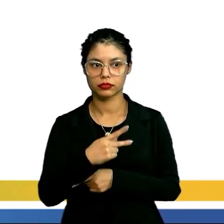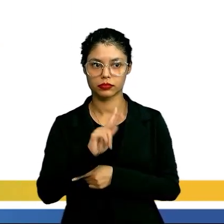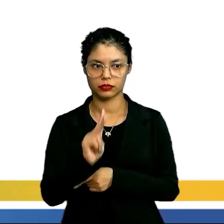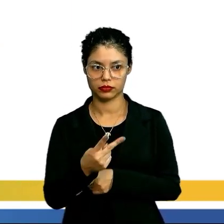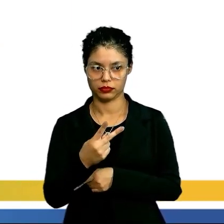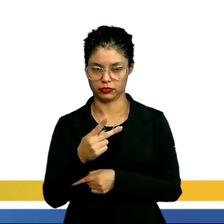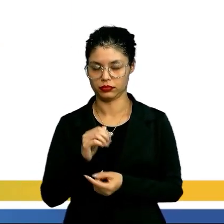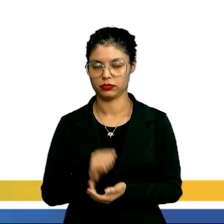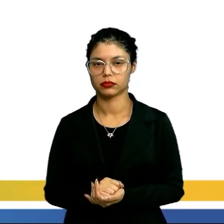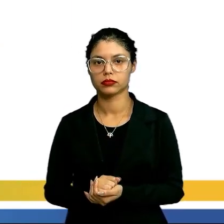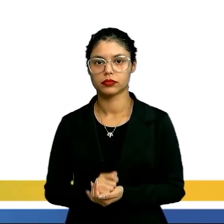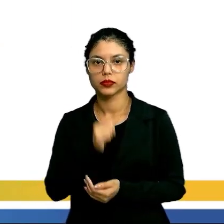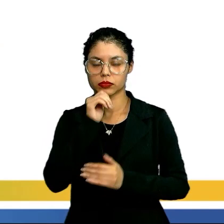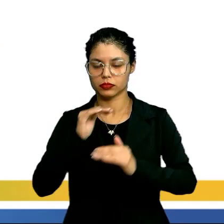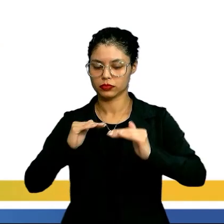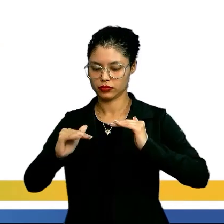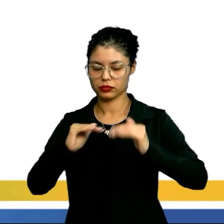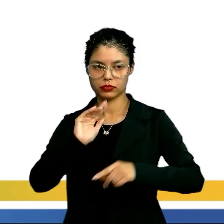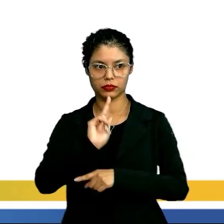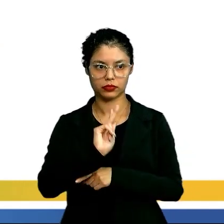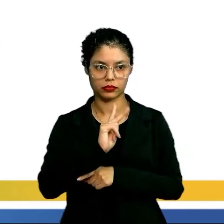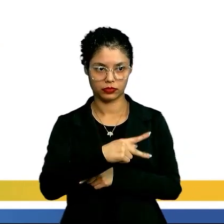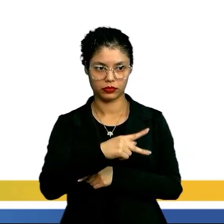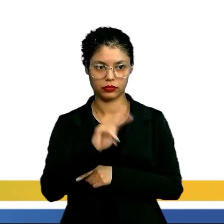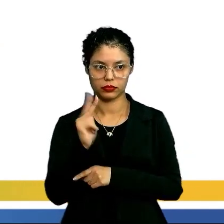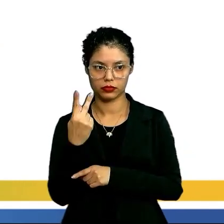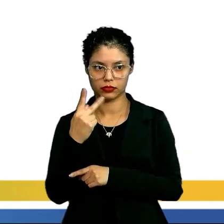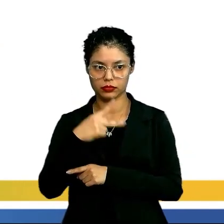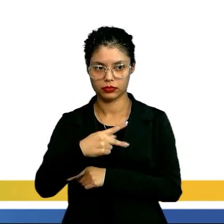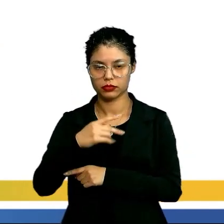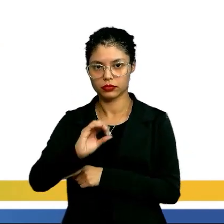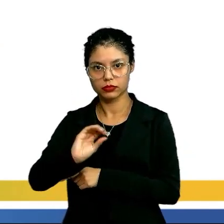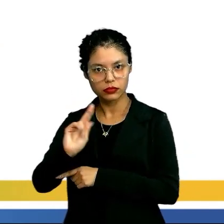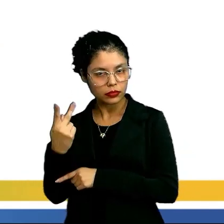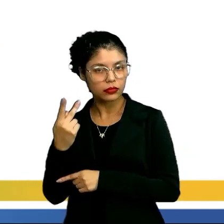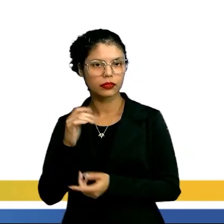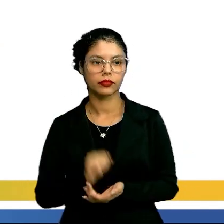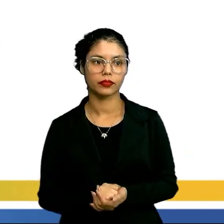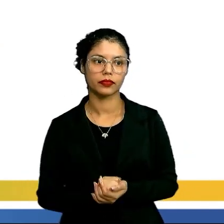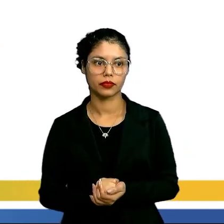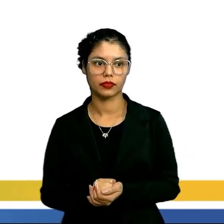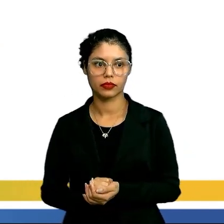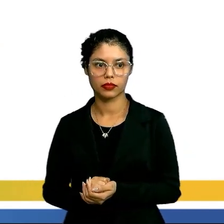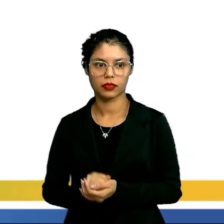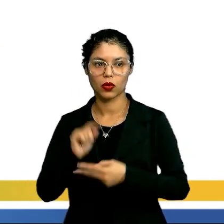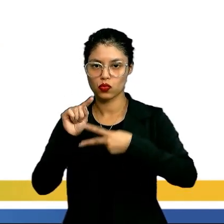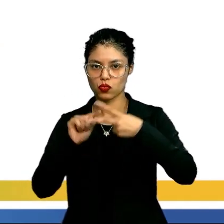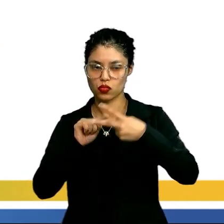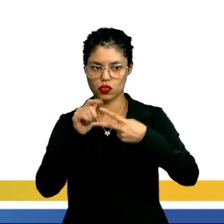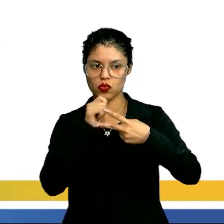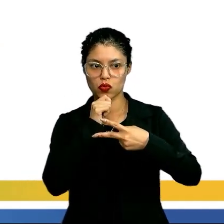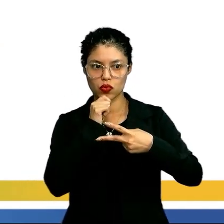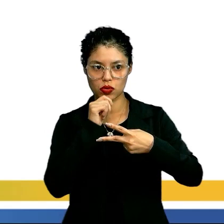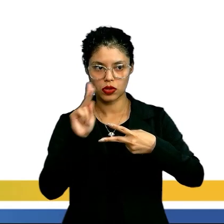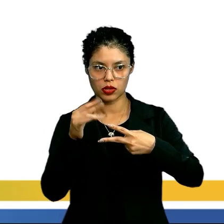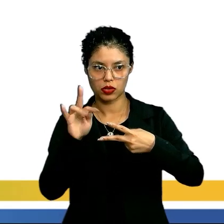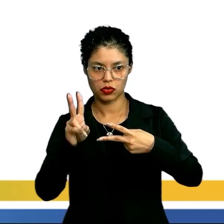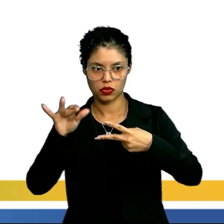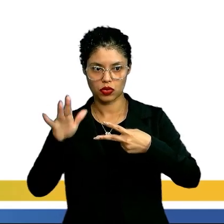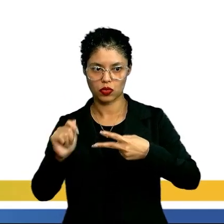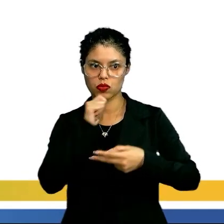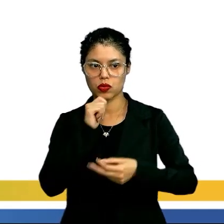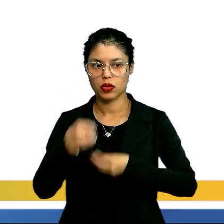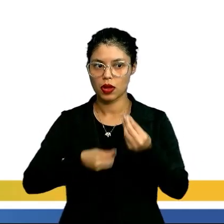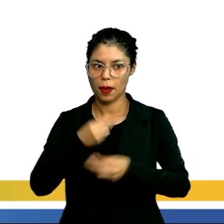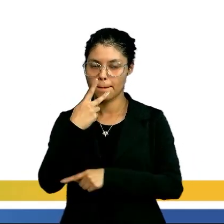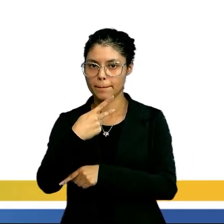temos aí nesse equilíbrio ainda pH e pOH, né, que é potencial hidrogênio iônico e potencial hidróxido iônico. Para que